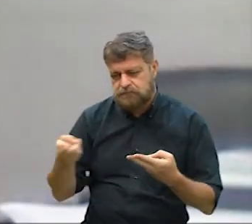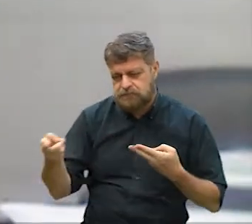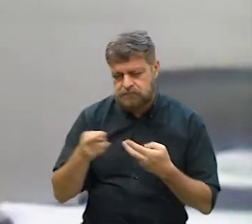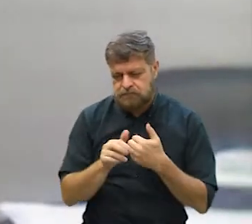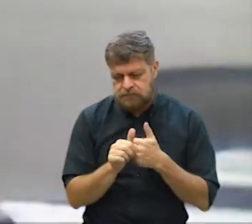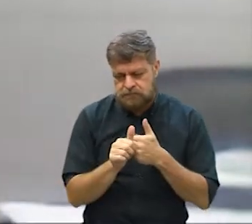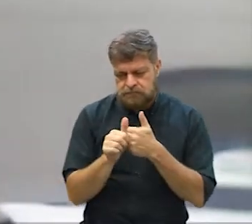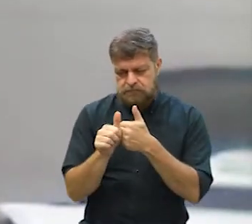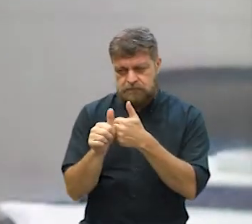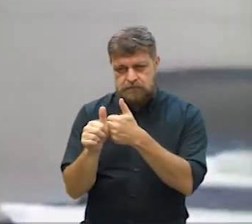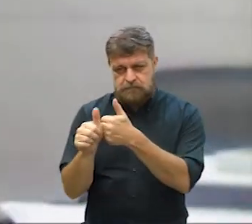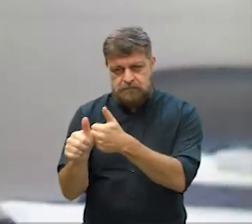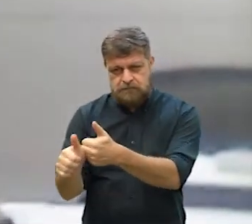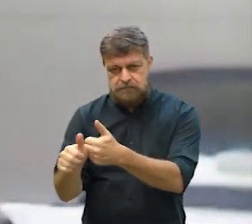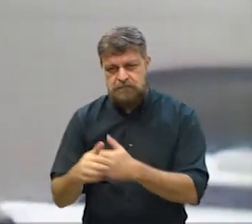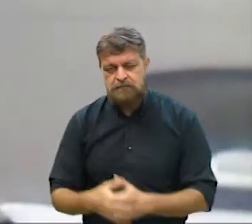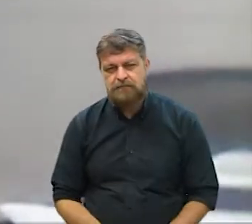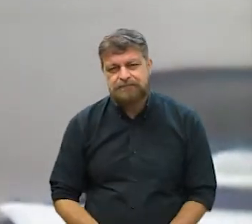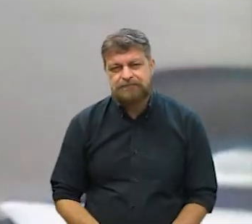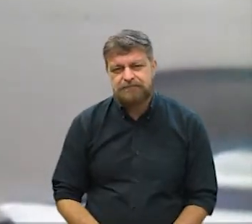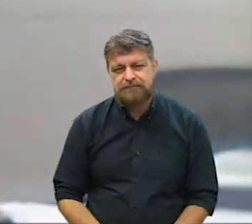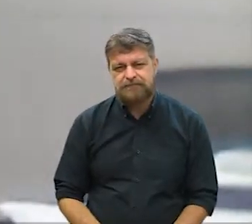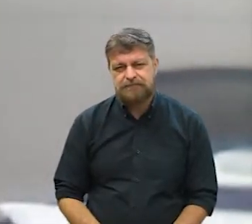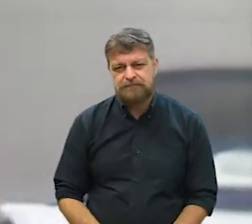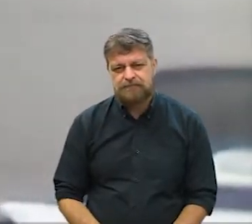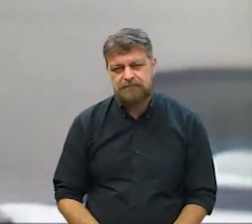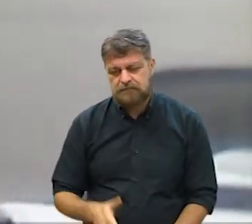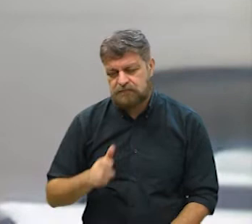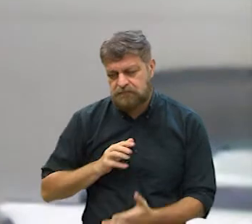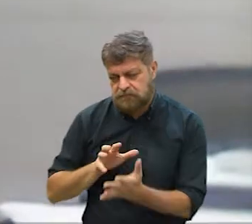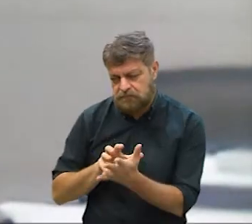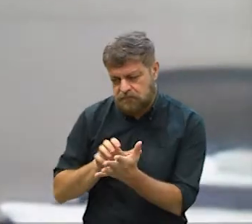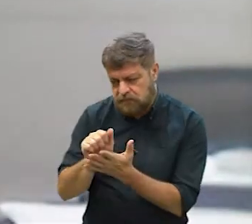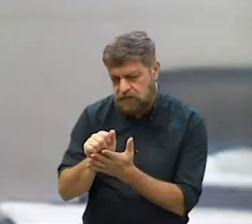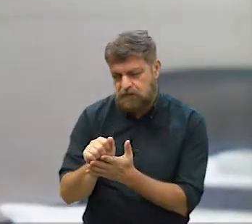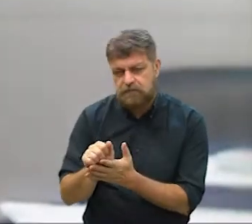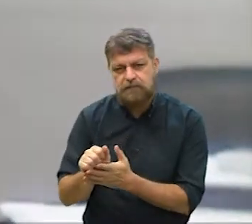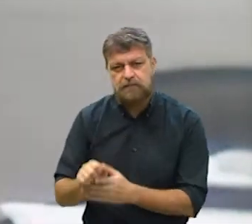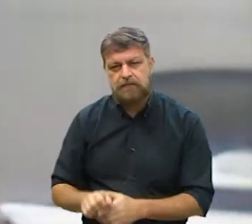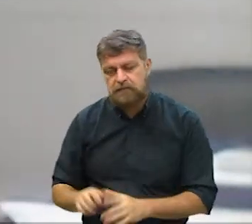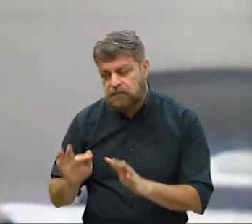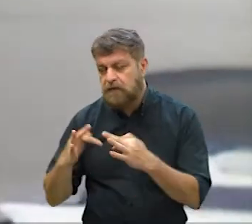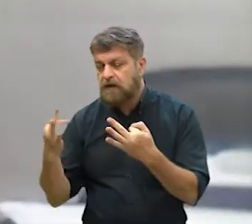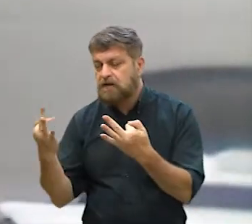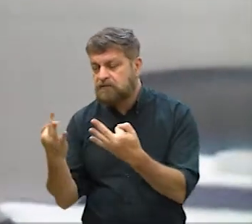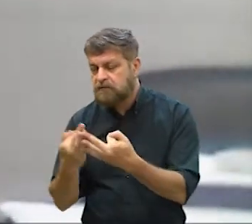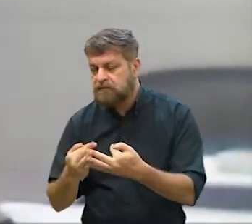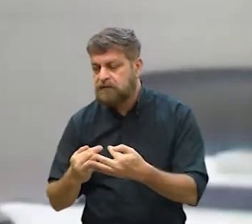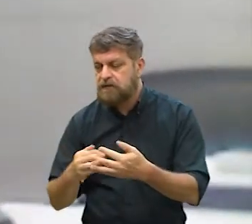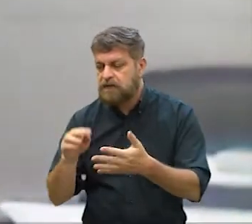de acompanhamento, viu? E aí vai se levantar cadastramento das famílias, né?